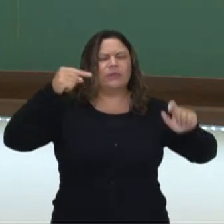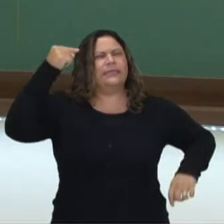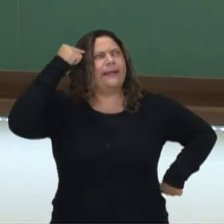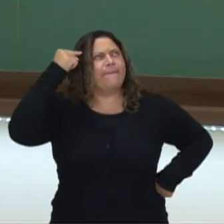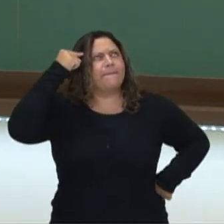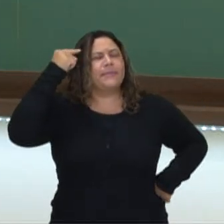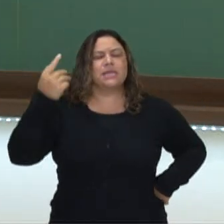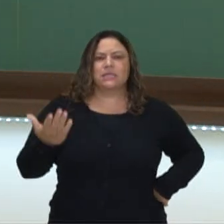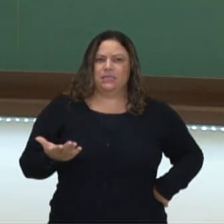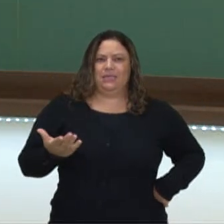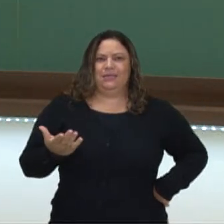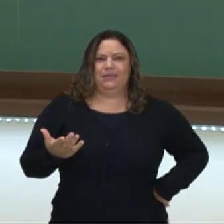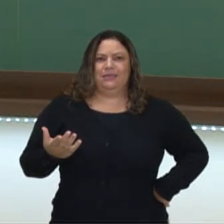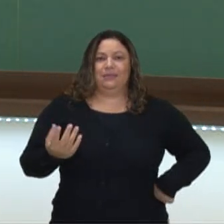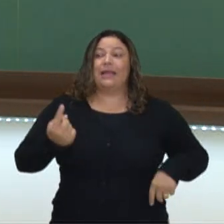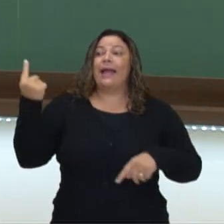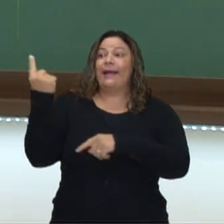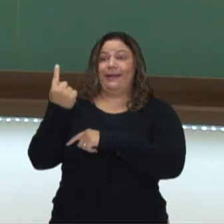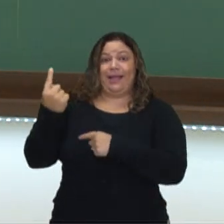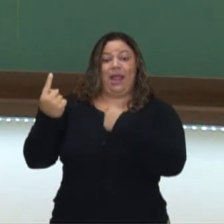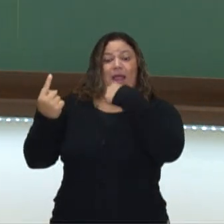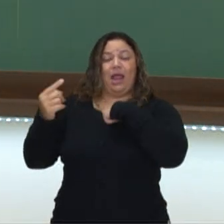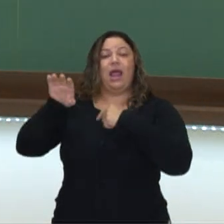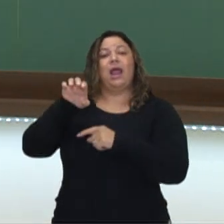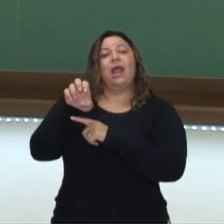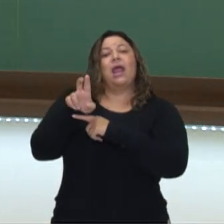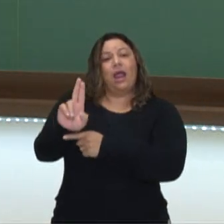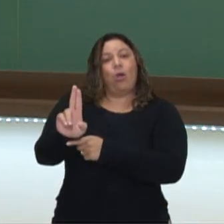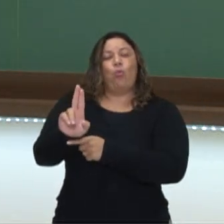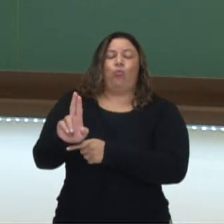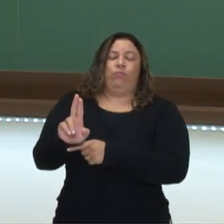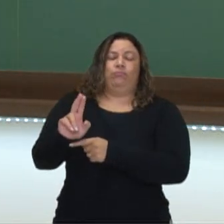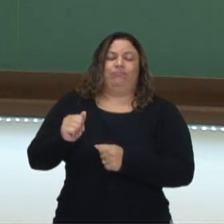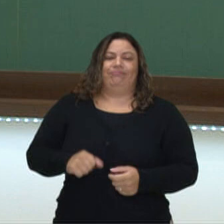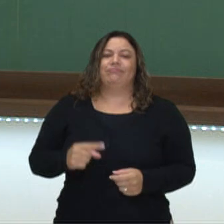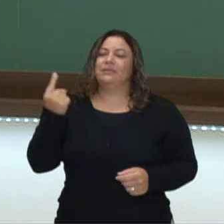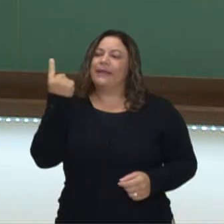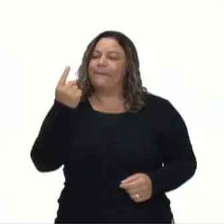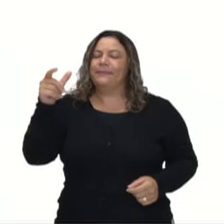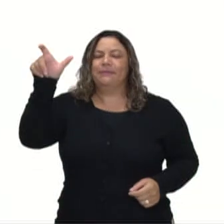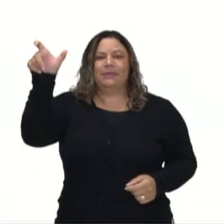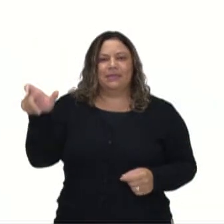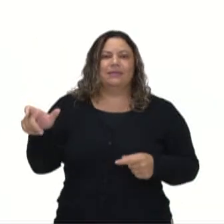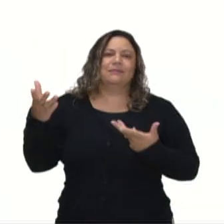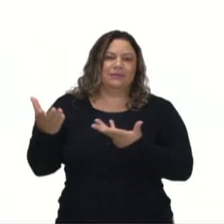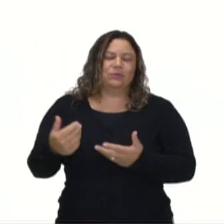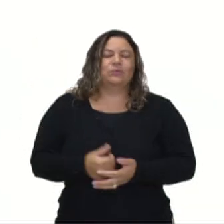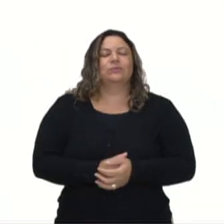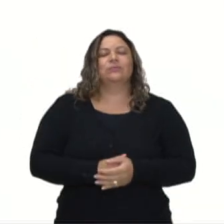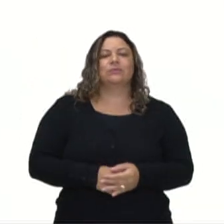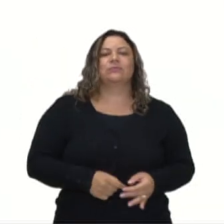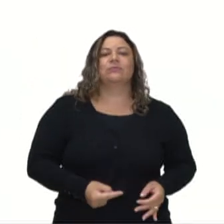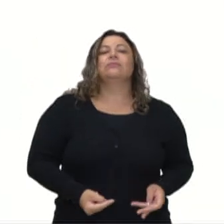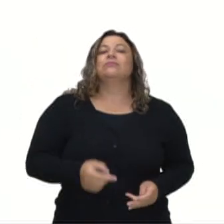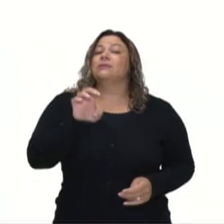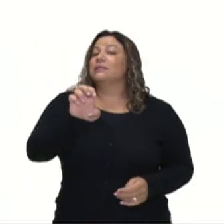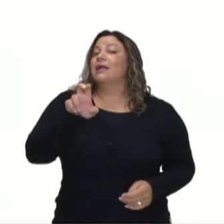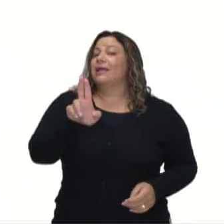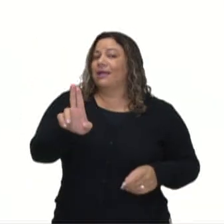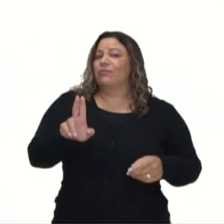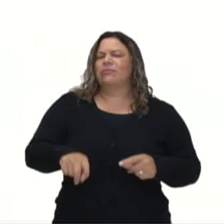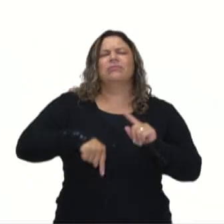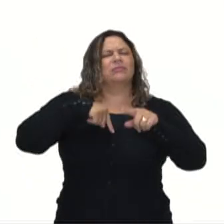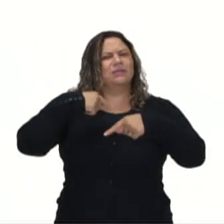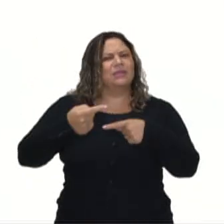primeira pessoa do discurso. Eu, o pronome pessoal do caso reto, a primeira pessoa. E além disso, eu pude observar que é um